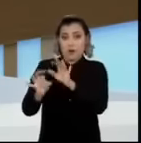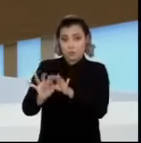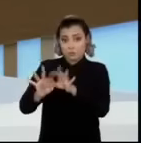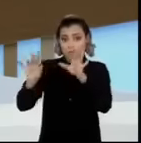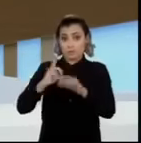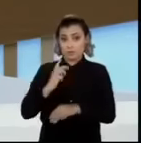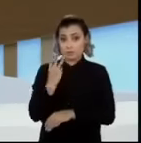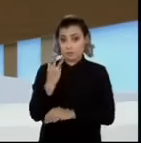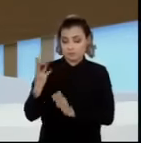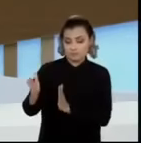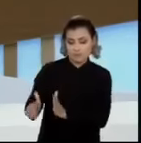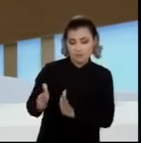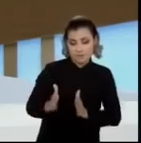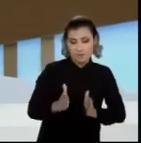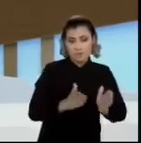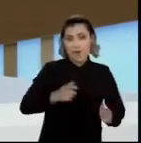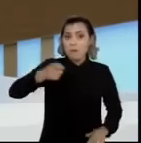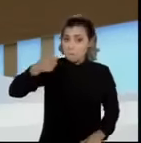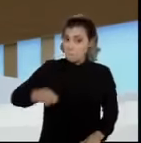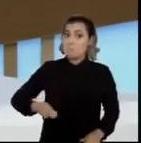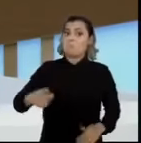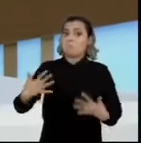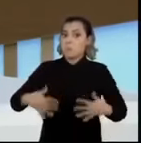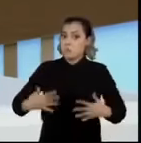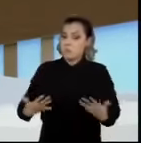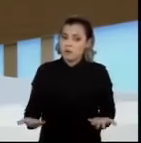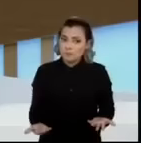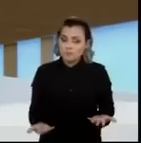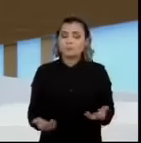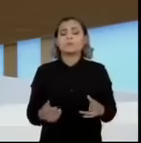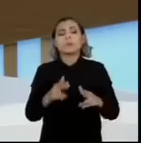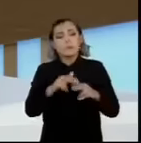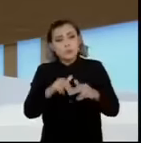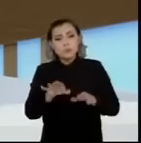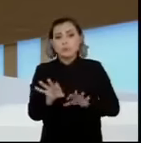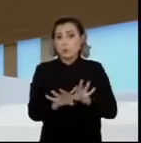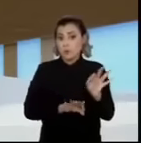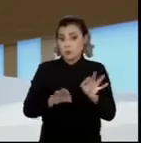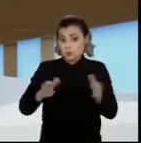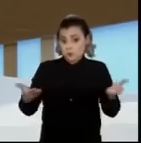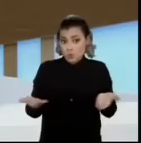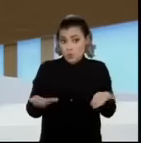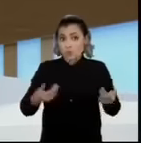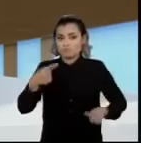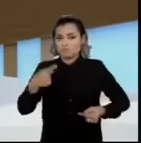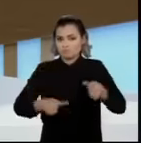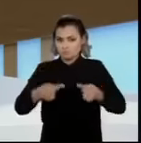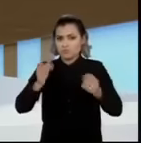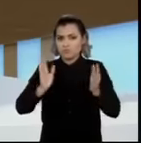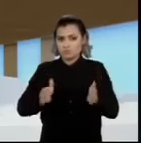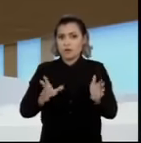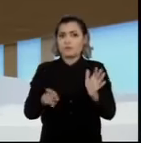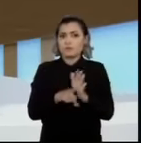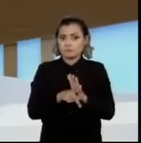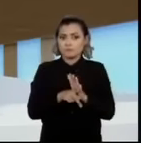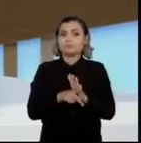é bastante rígido. No projeto que hoje se discute na Câmara,